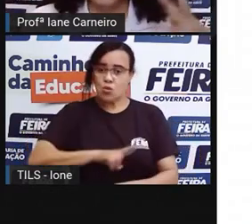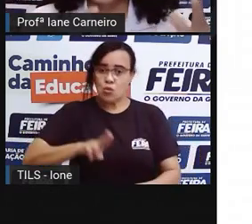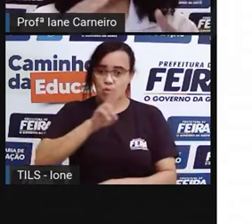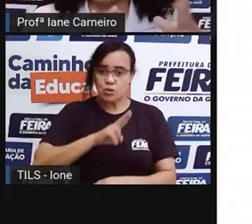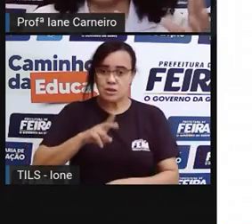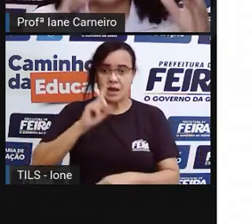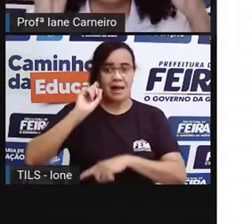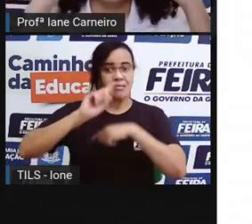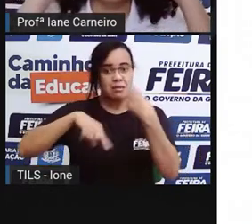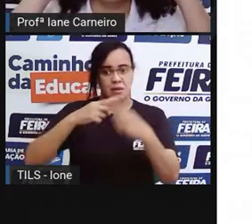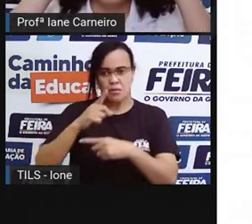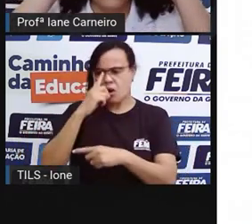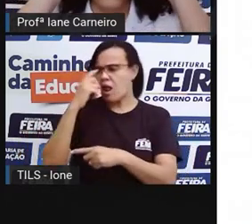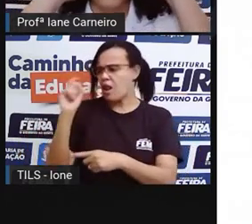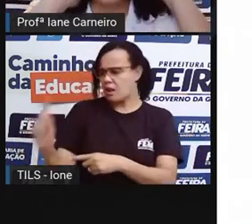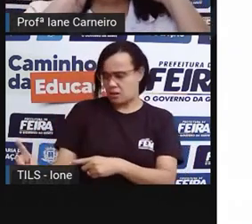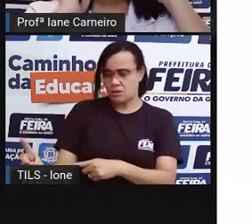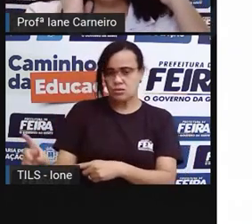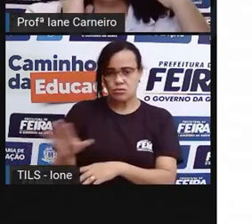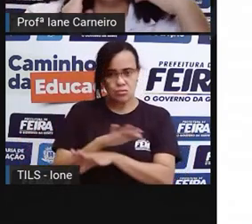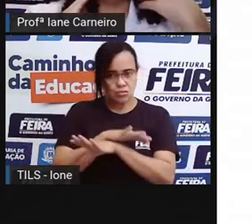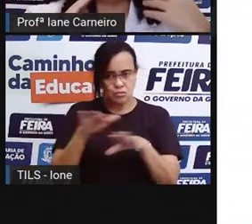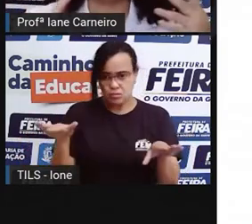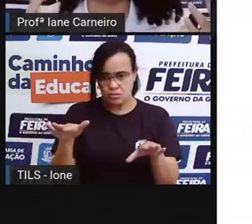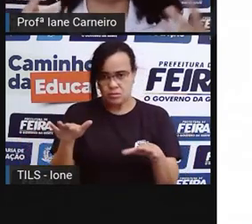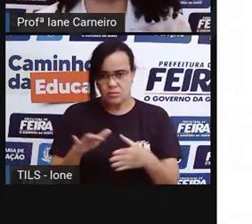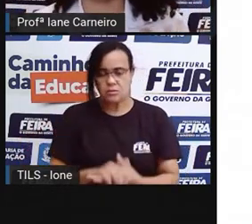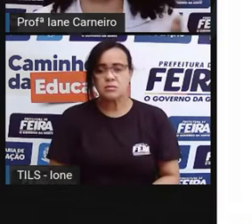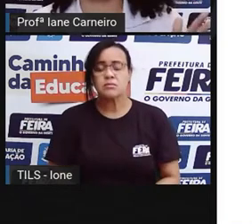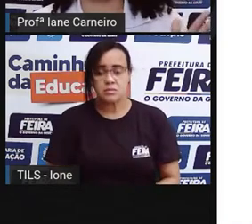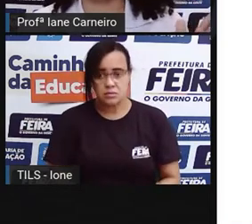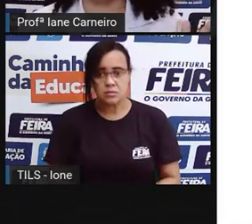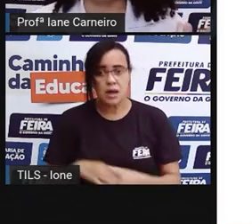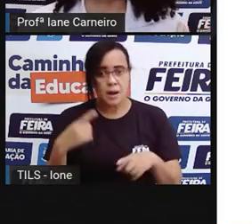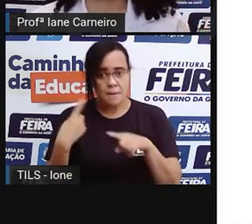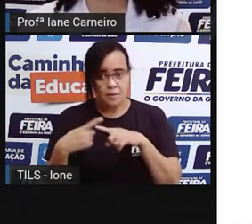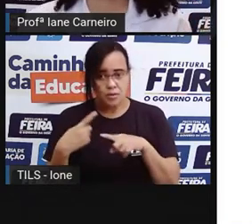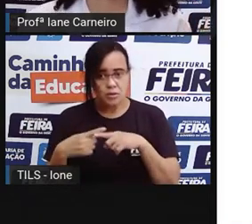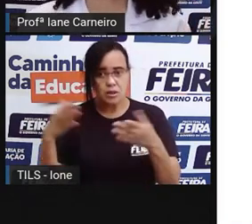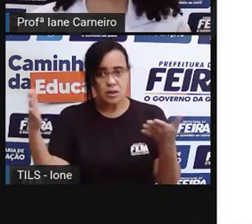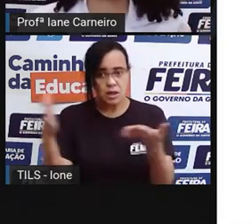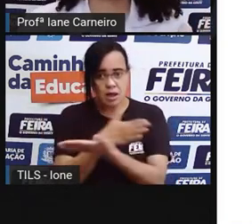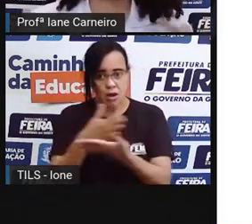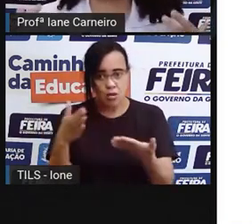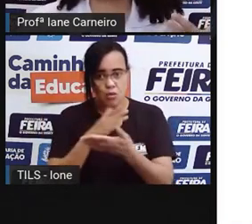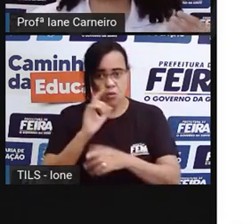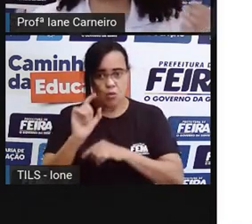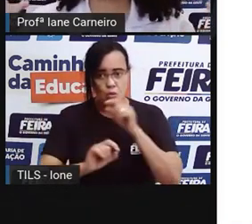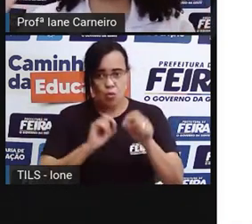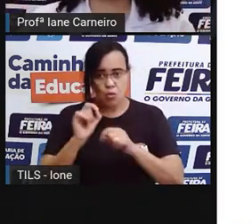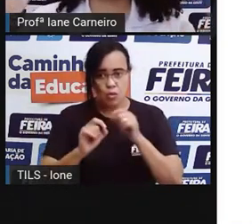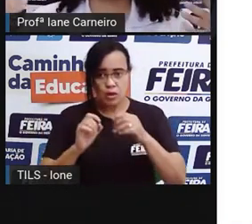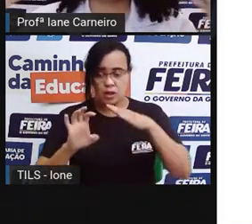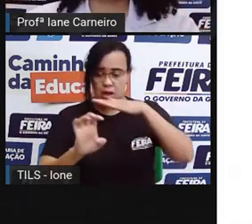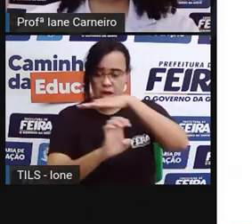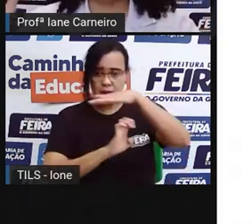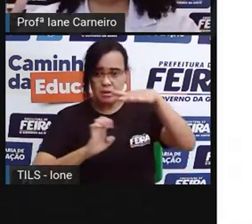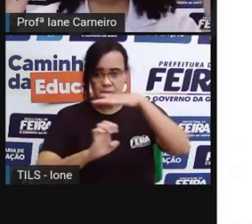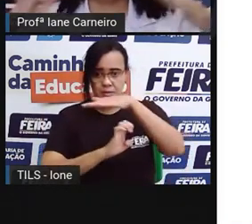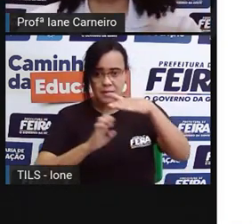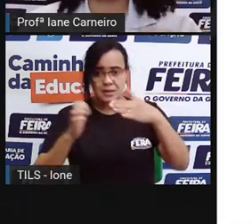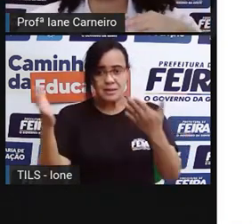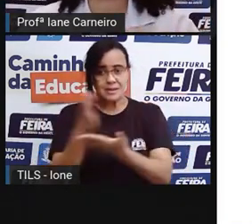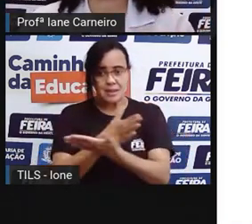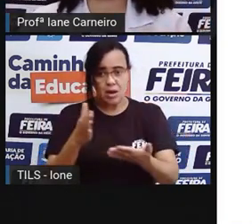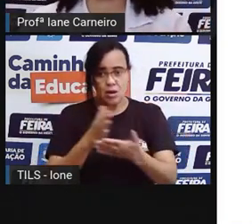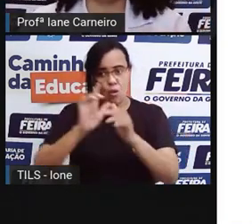né, da coleta dos resíduos, né, que é feito lá na nossa casa, né, as empresas elas dão um destino